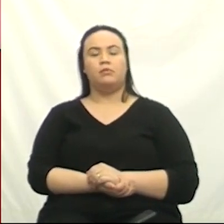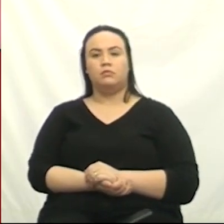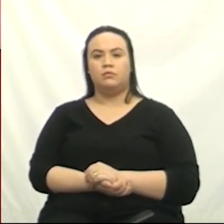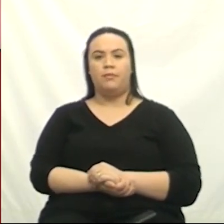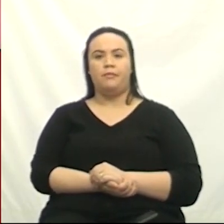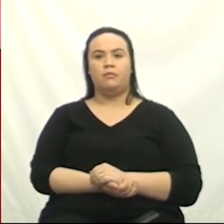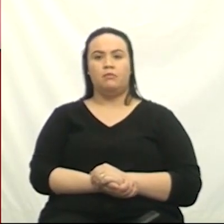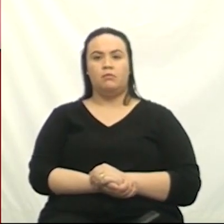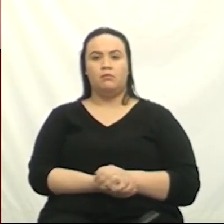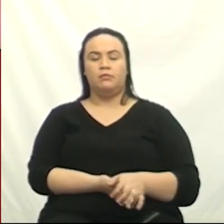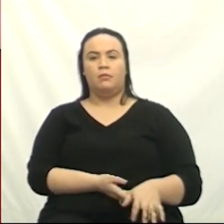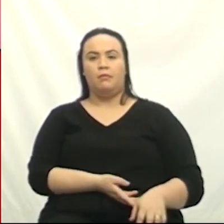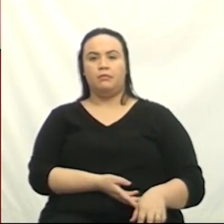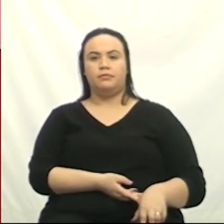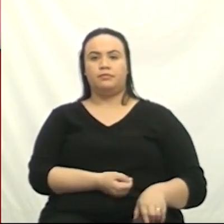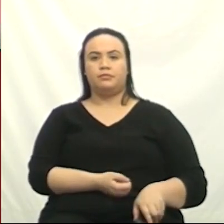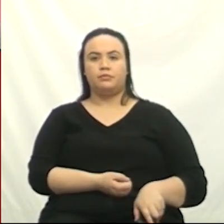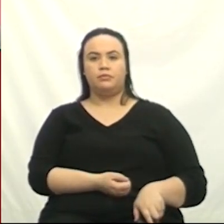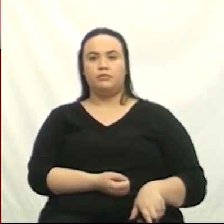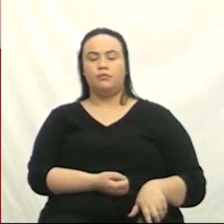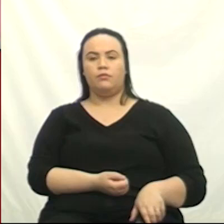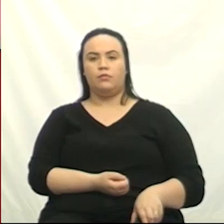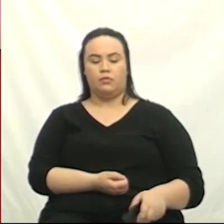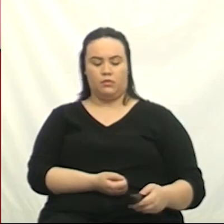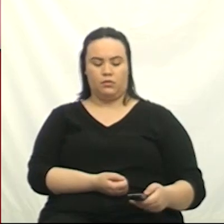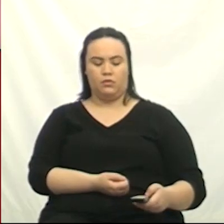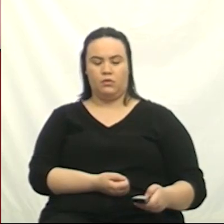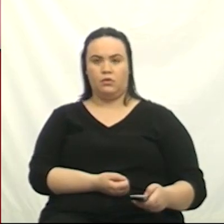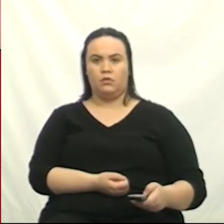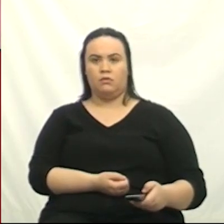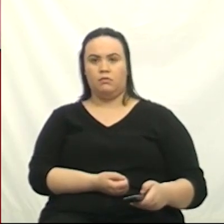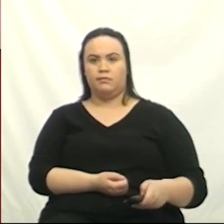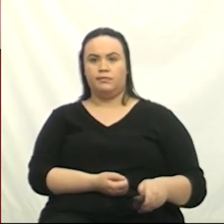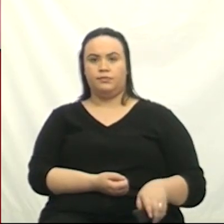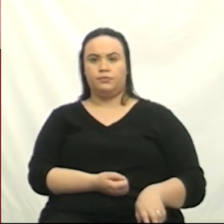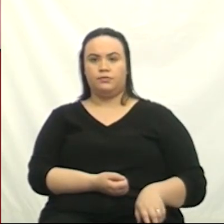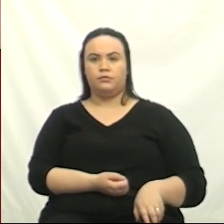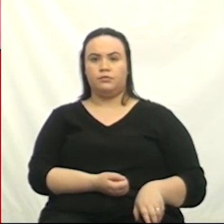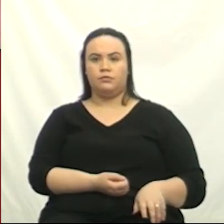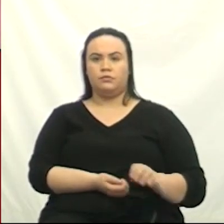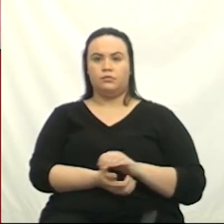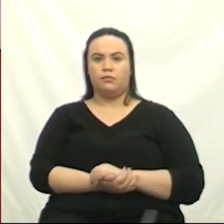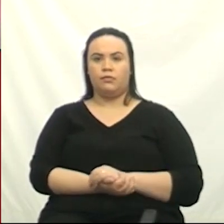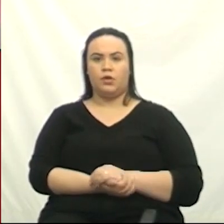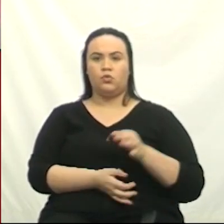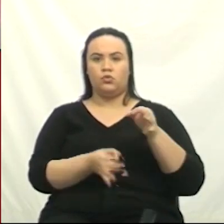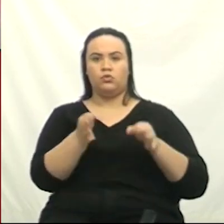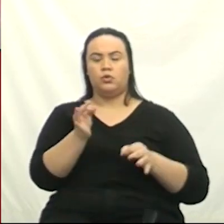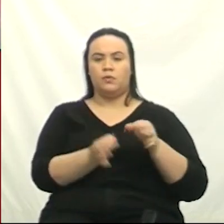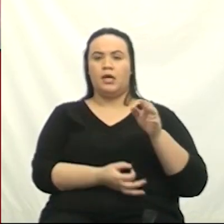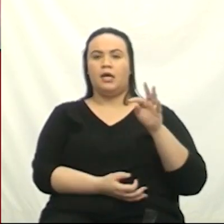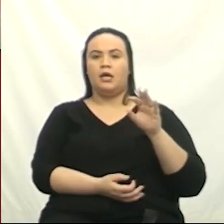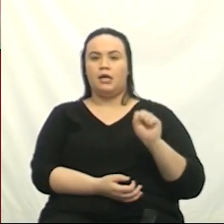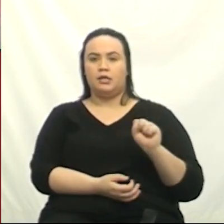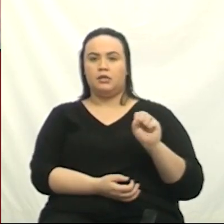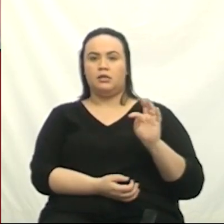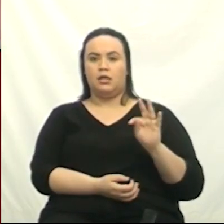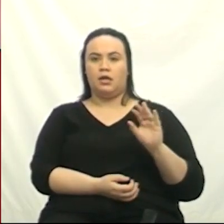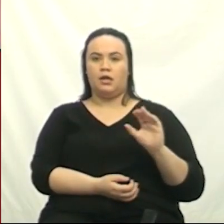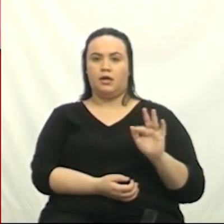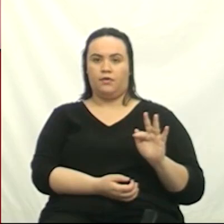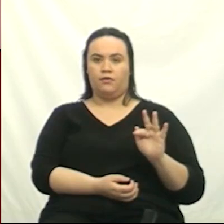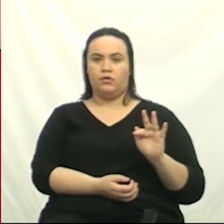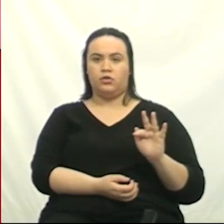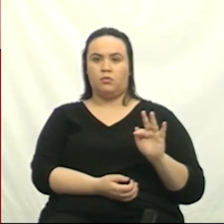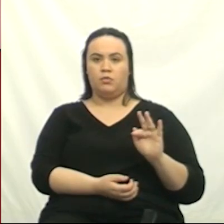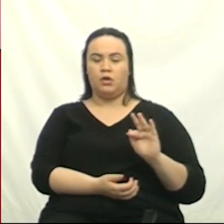Obadias ele levantou o tema ontem no horário político a respeito do julgamento no STF sobre a